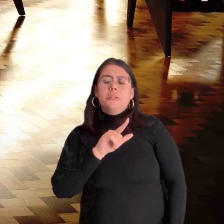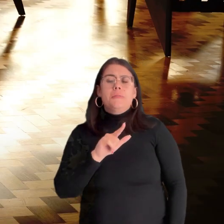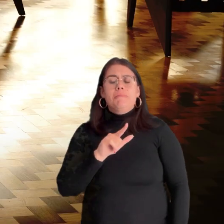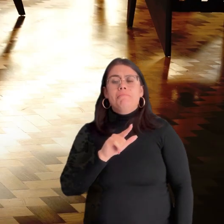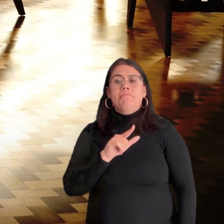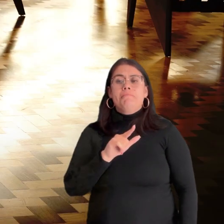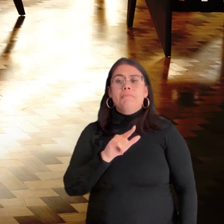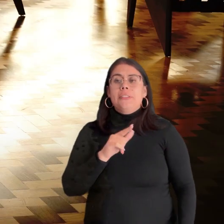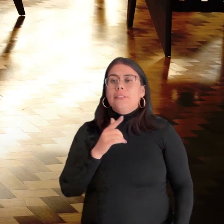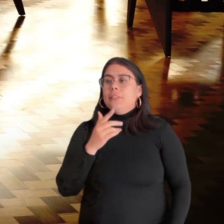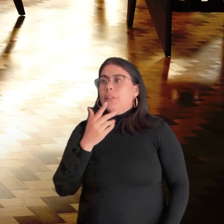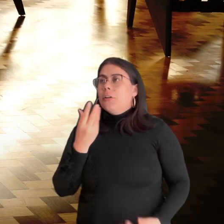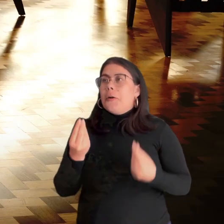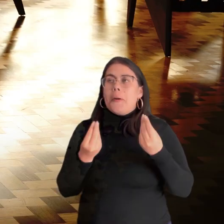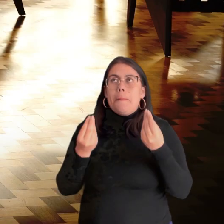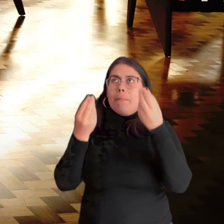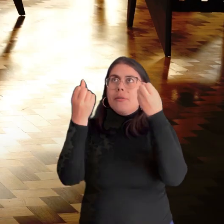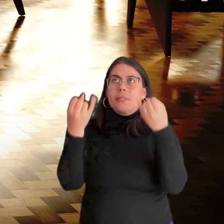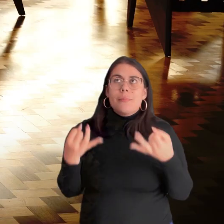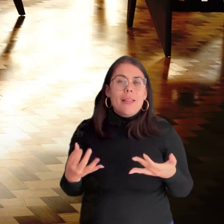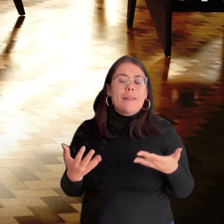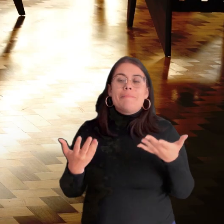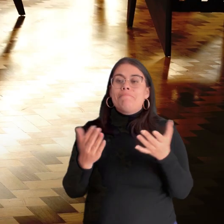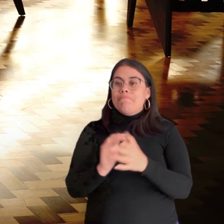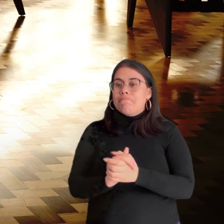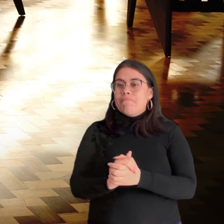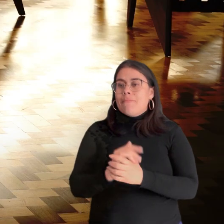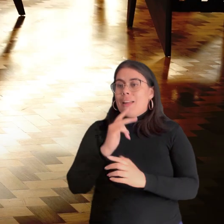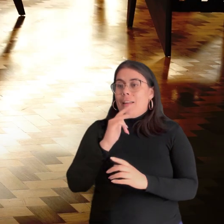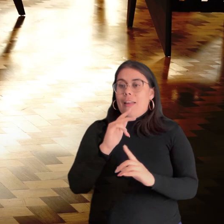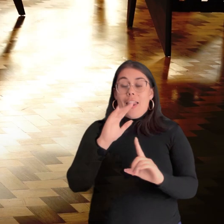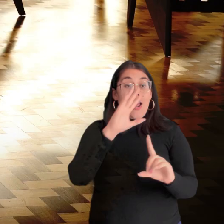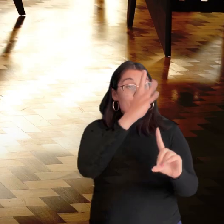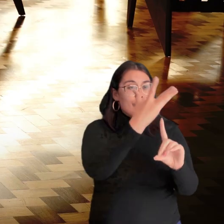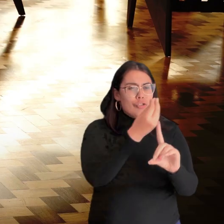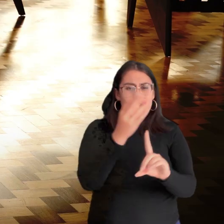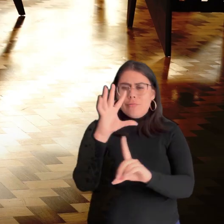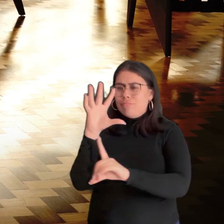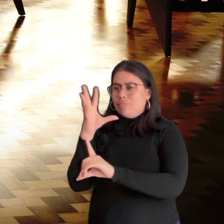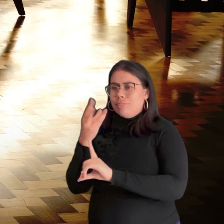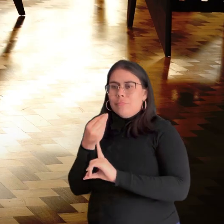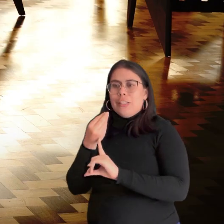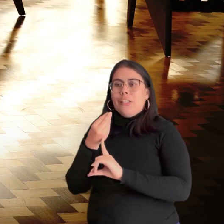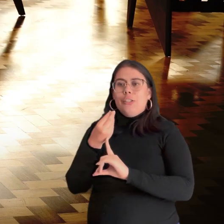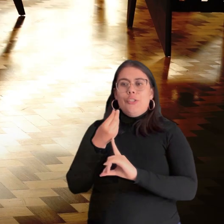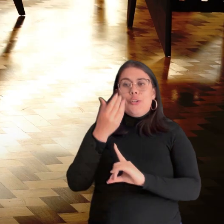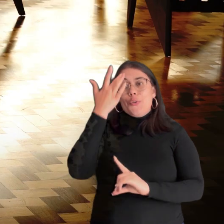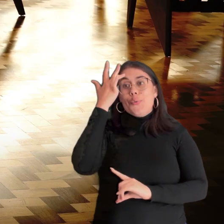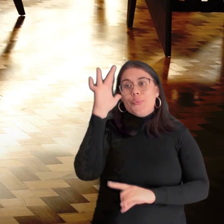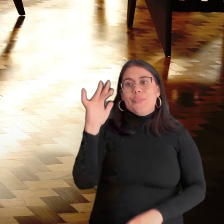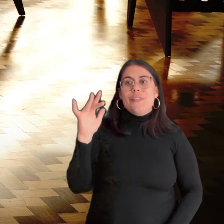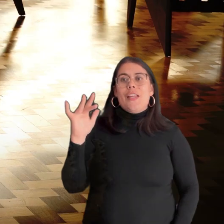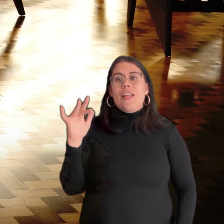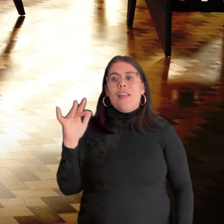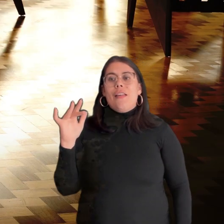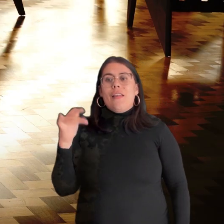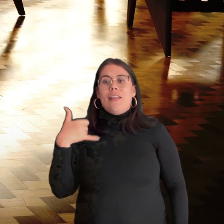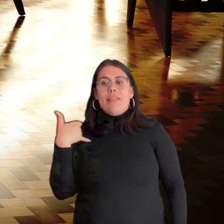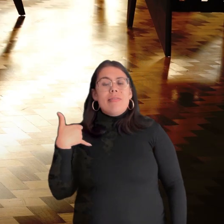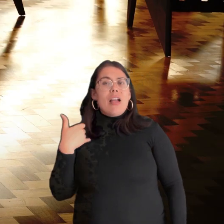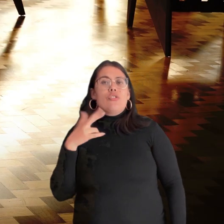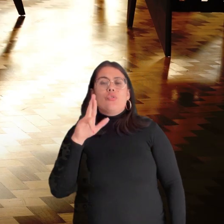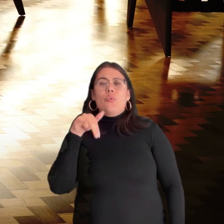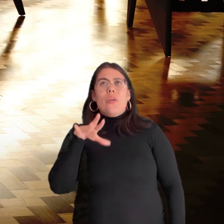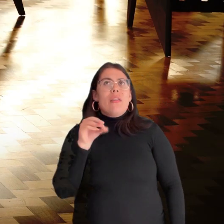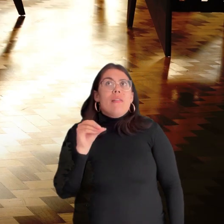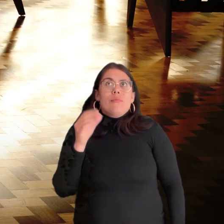eram artistas, eu não sei exatamente a idade do Rino na época, mas foi em